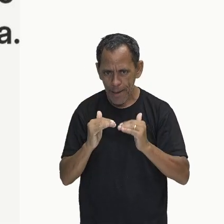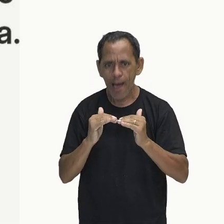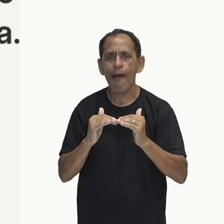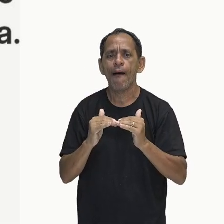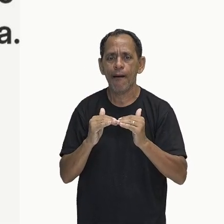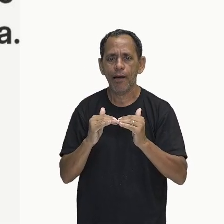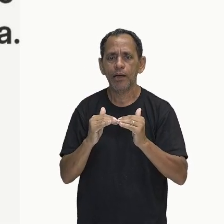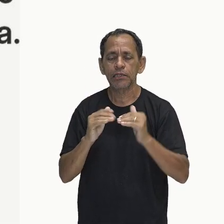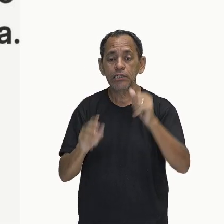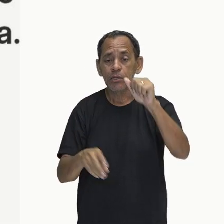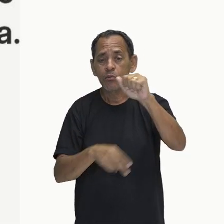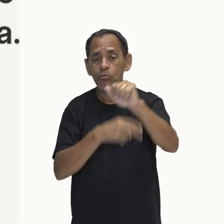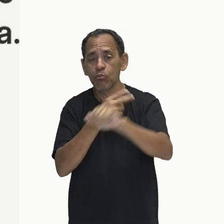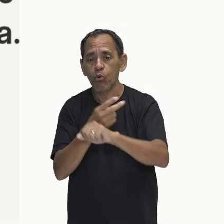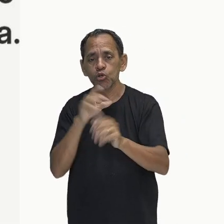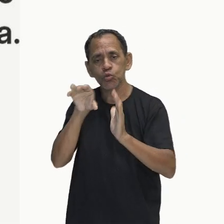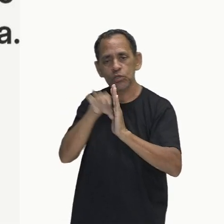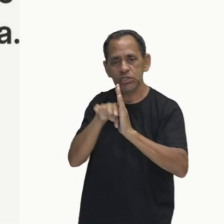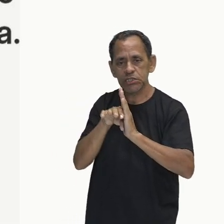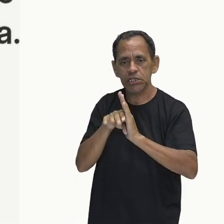origem ao conceito de